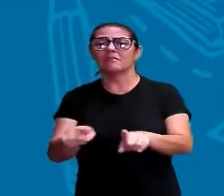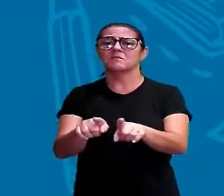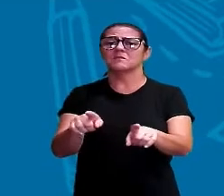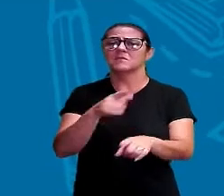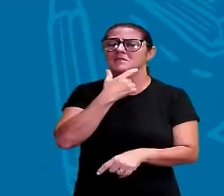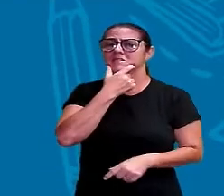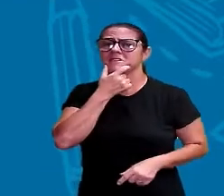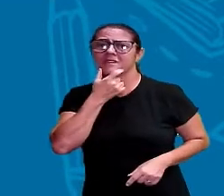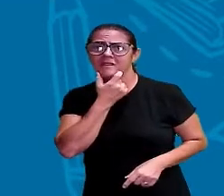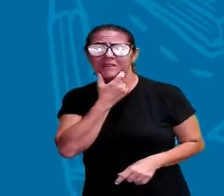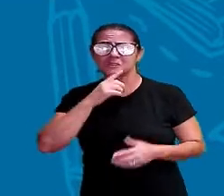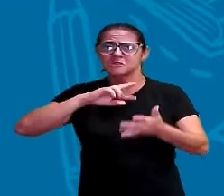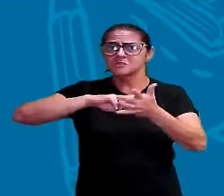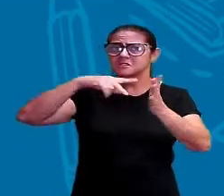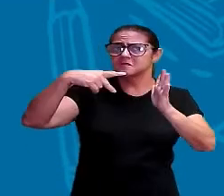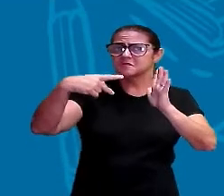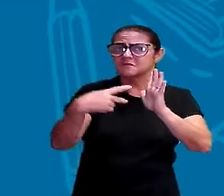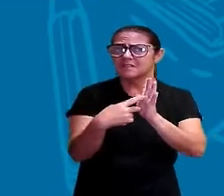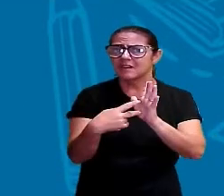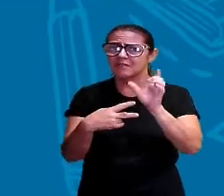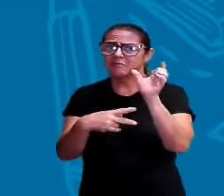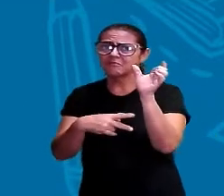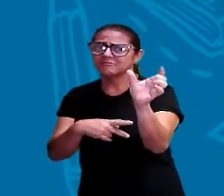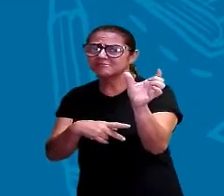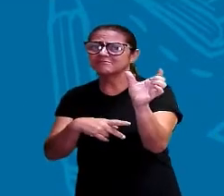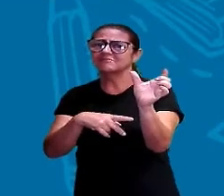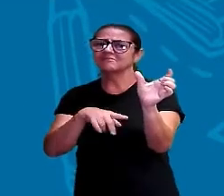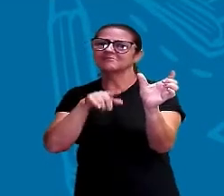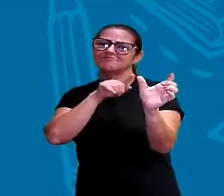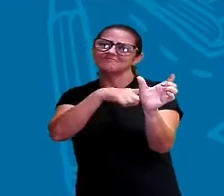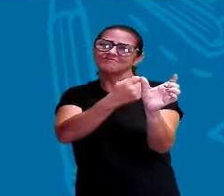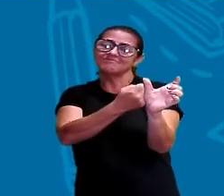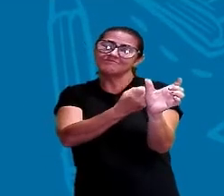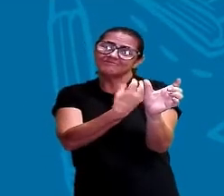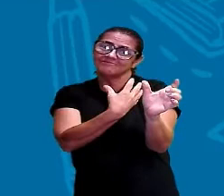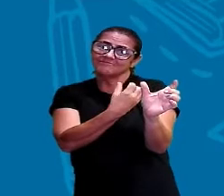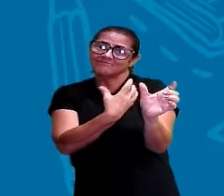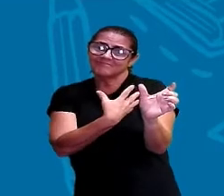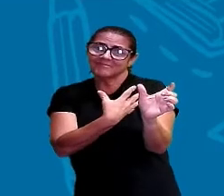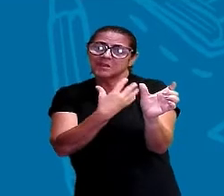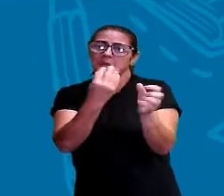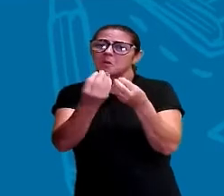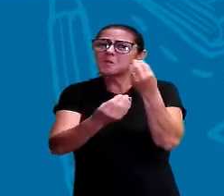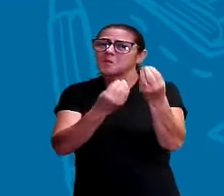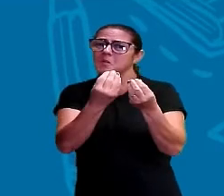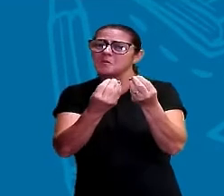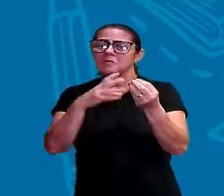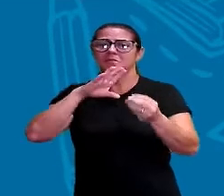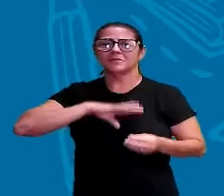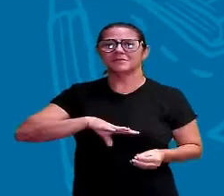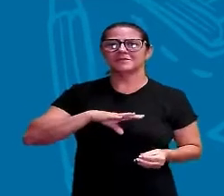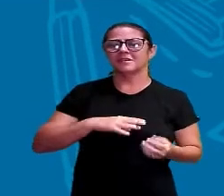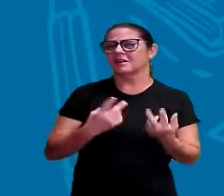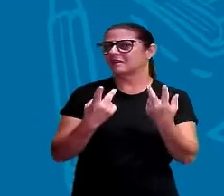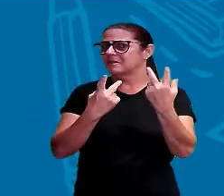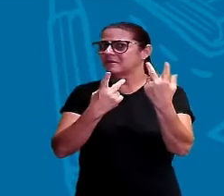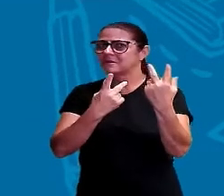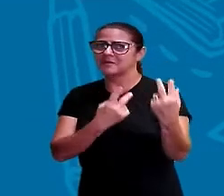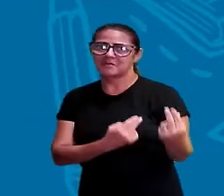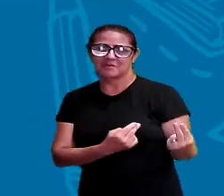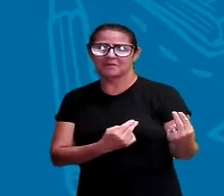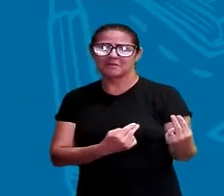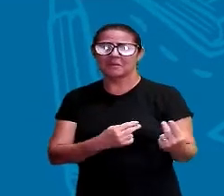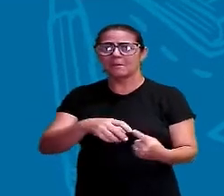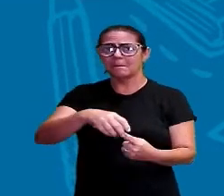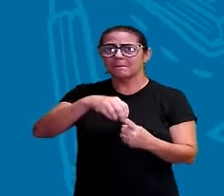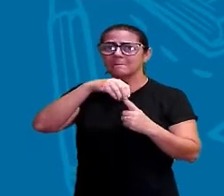os significados que as palavras podem nos dar. Porque em português a gente tem a mesma coisa, gente. A gente tem uma única